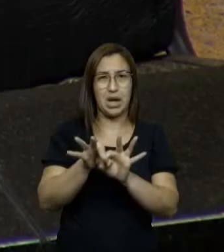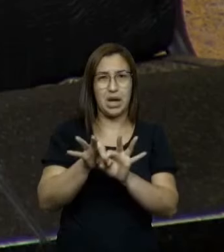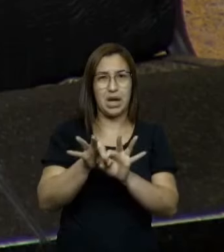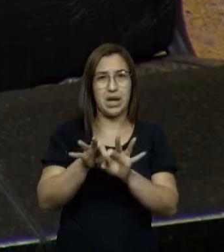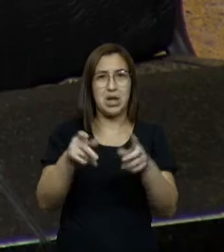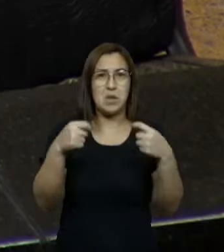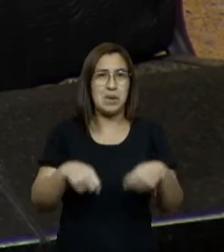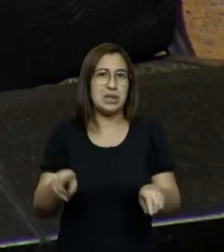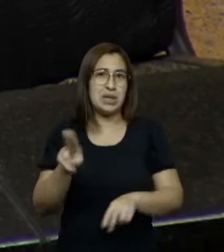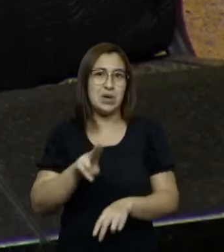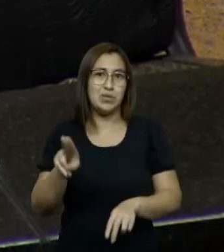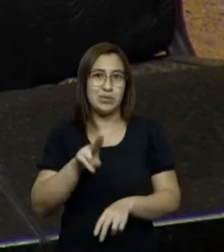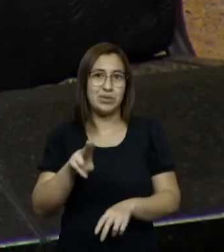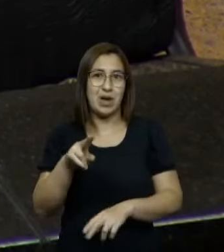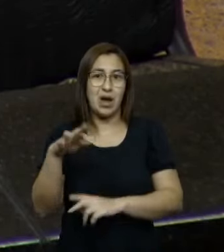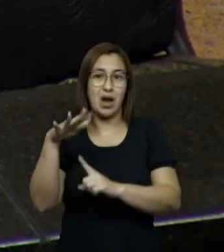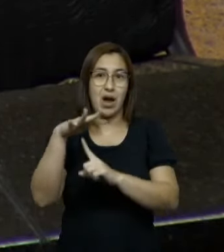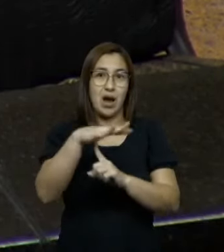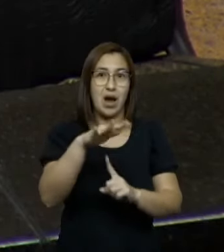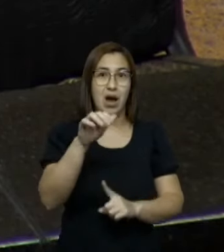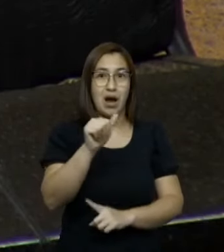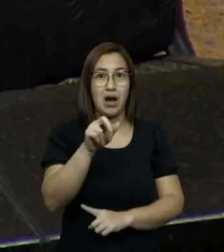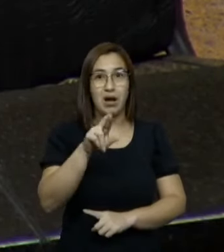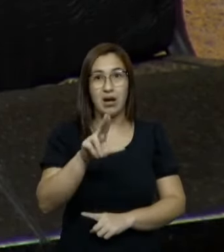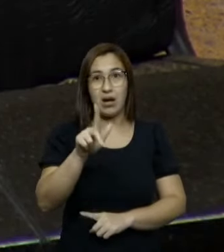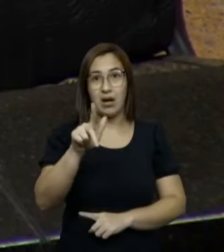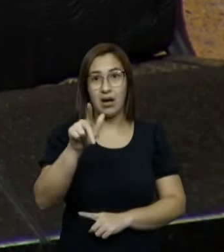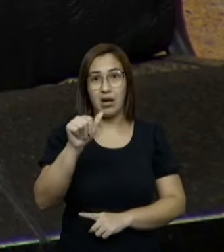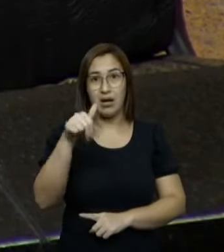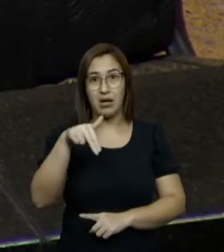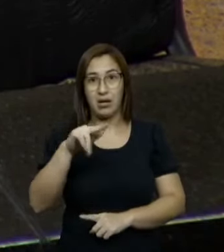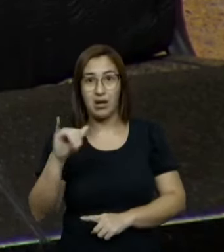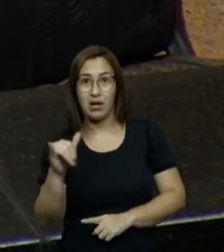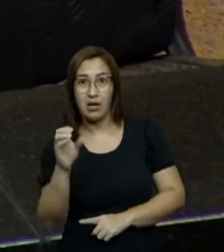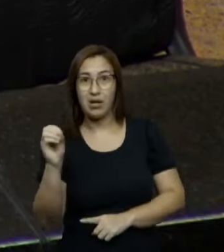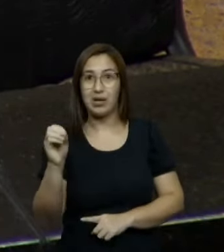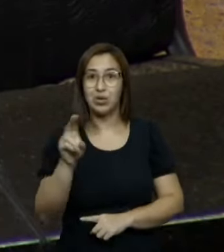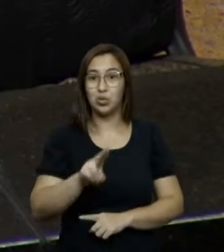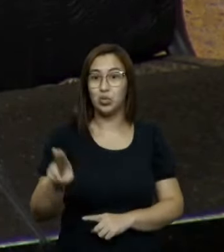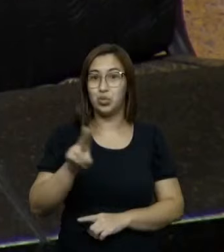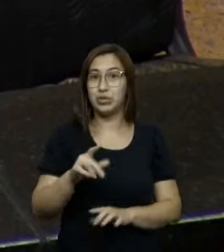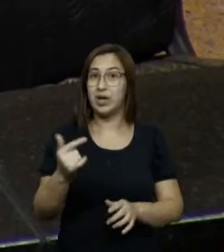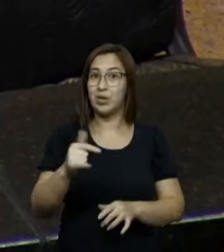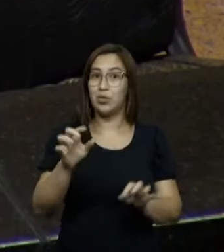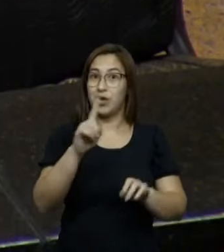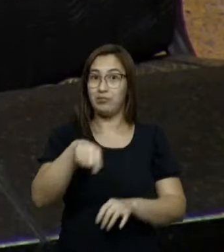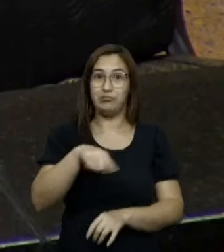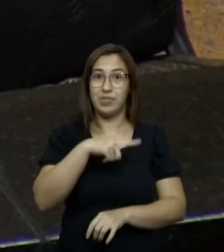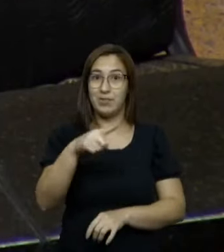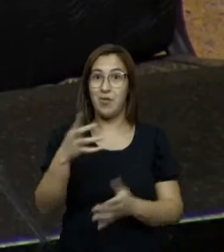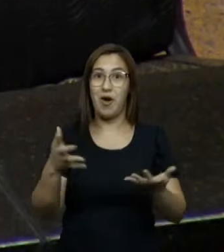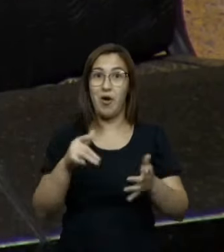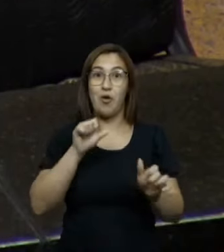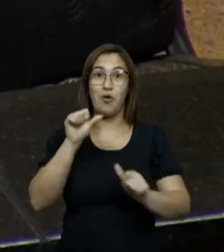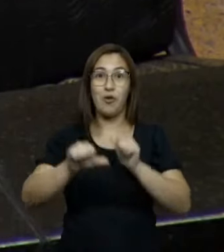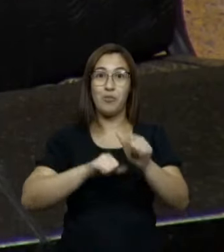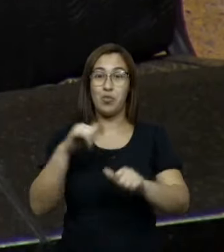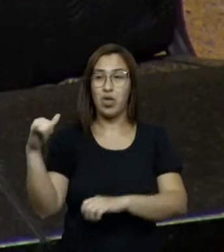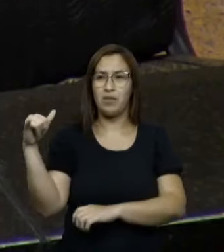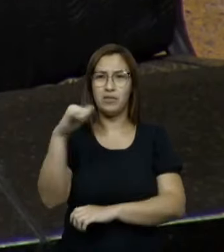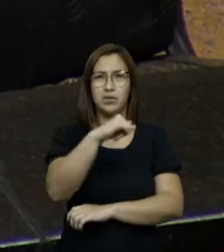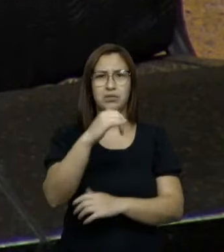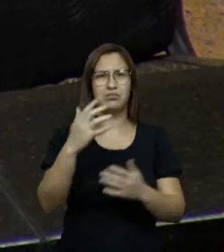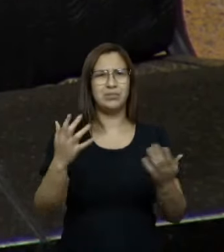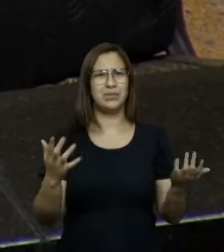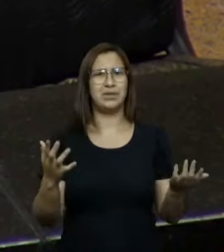Arcanjo para transportar autoridades a esse fato, que de forma tão rápida